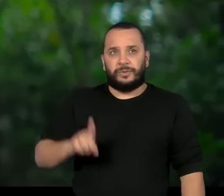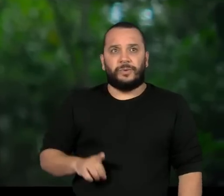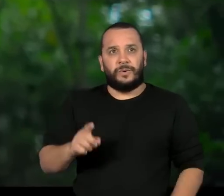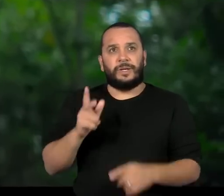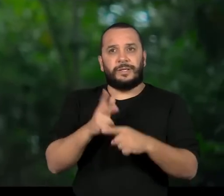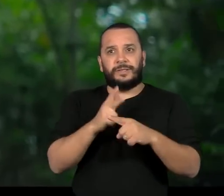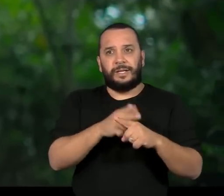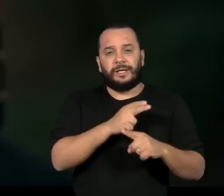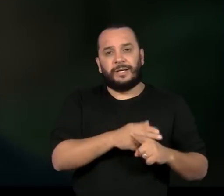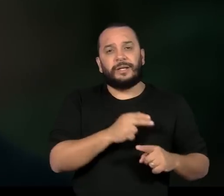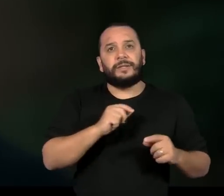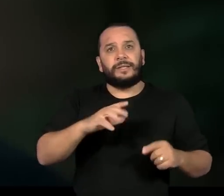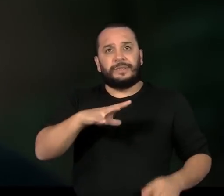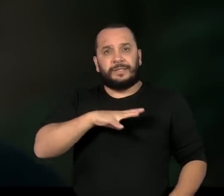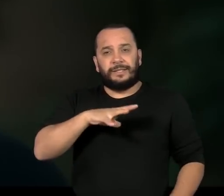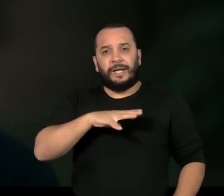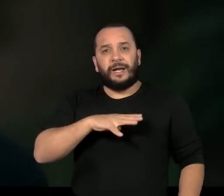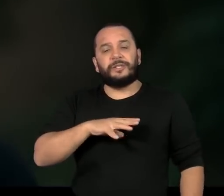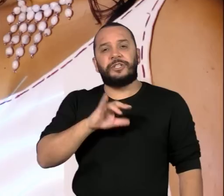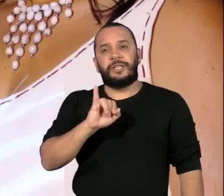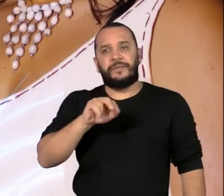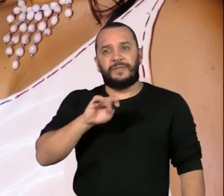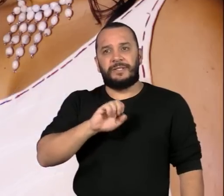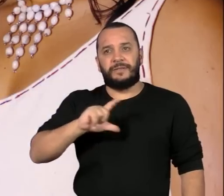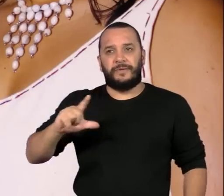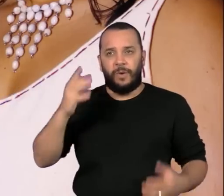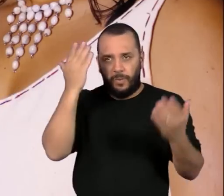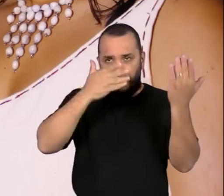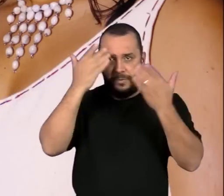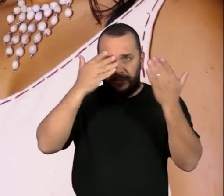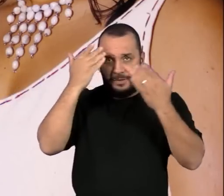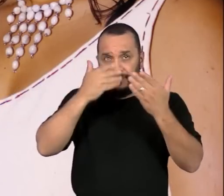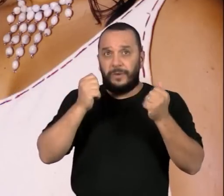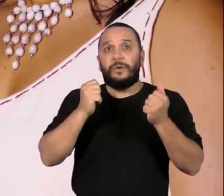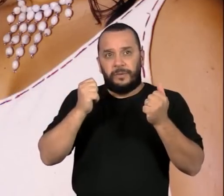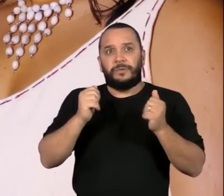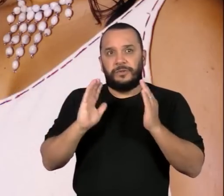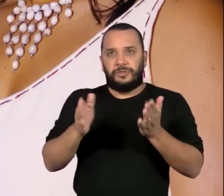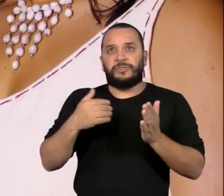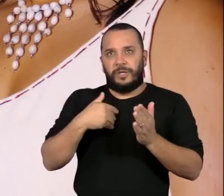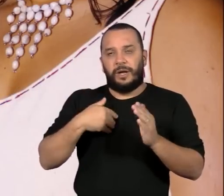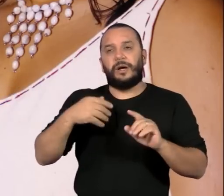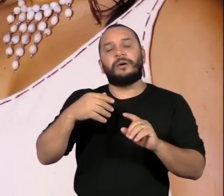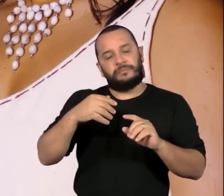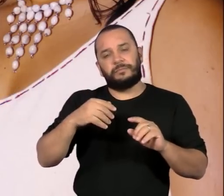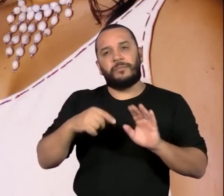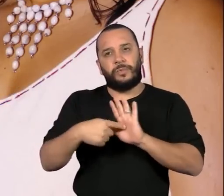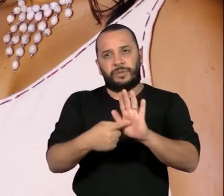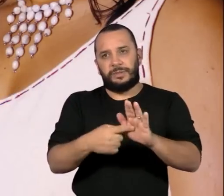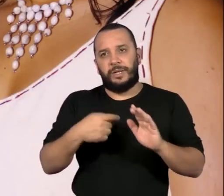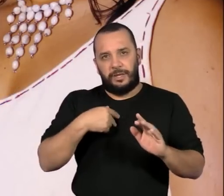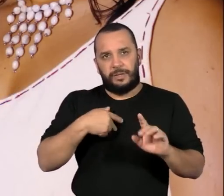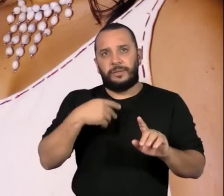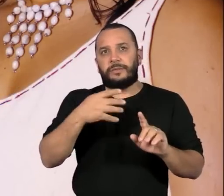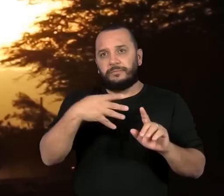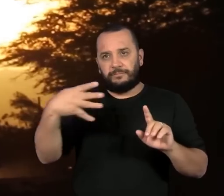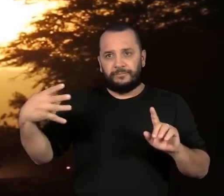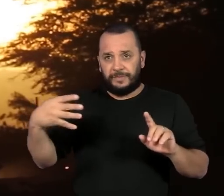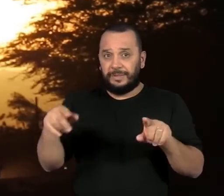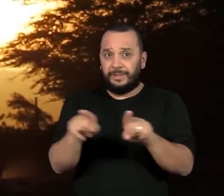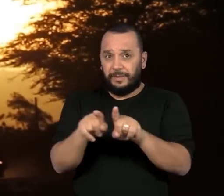Invisível, exibida por plataforma de streaming. E está lançando no Brasil e no exterior o filme Horizonte